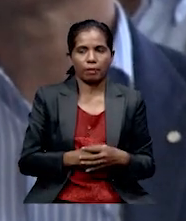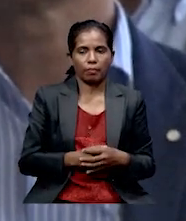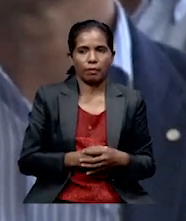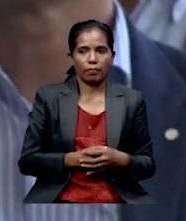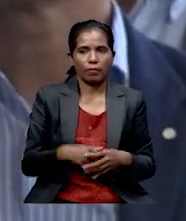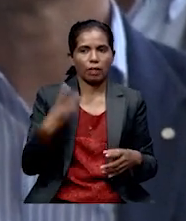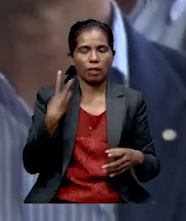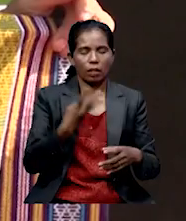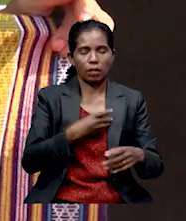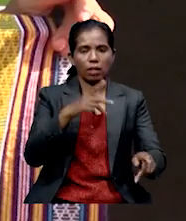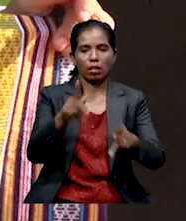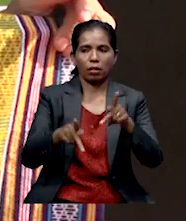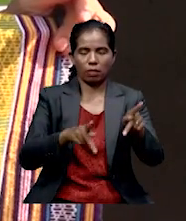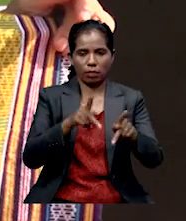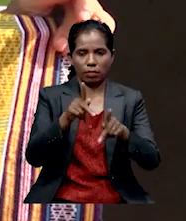tem a sociedade,